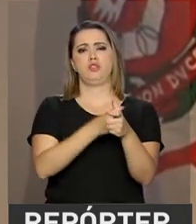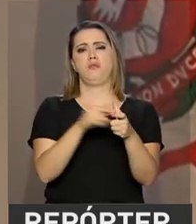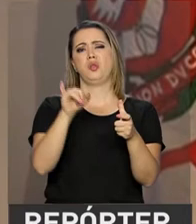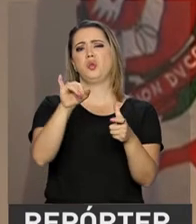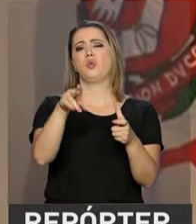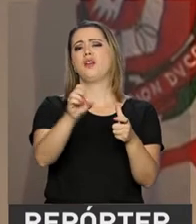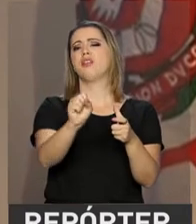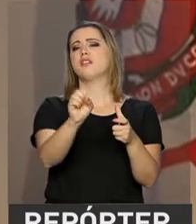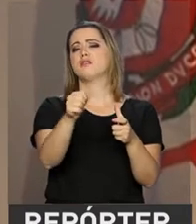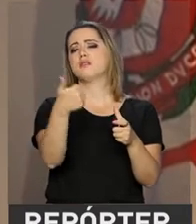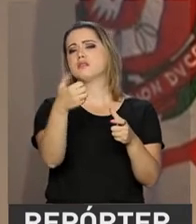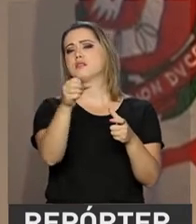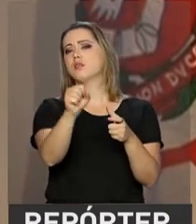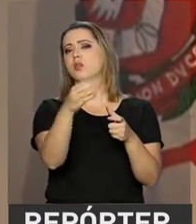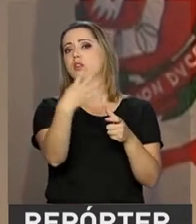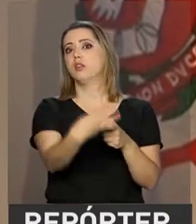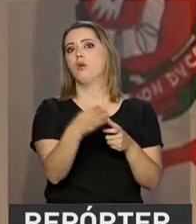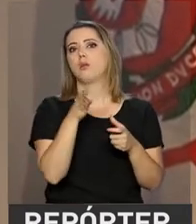previdenciário é de